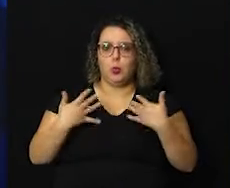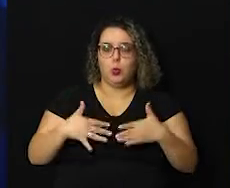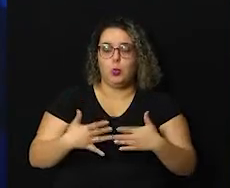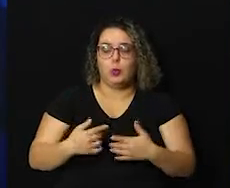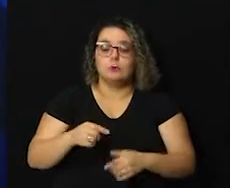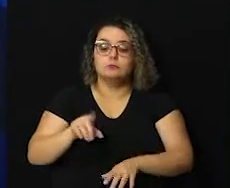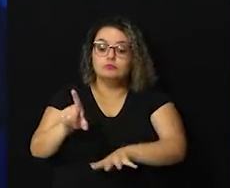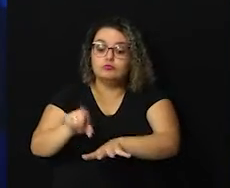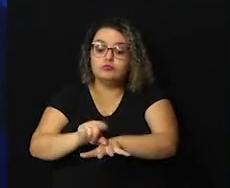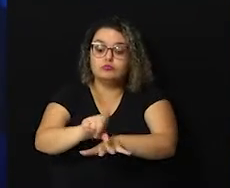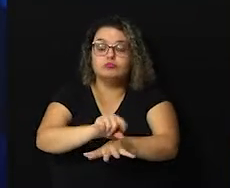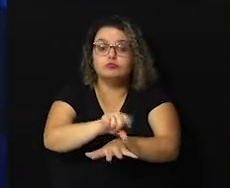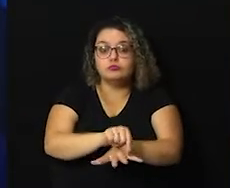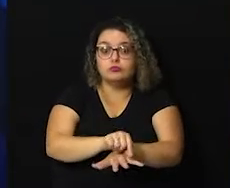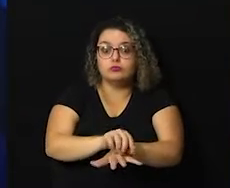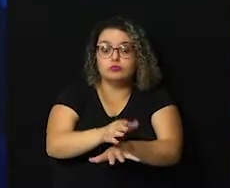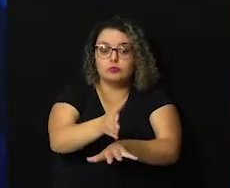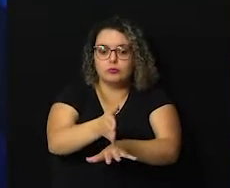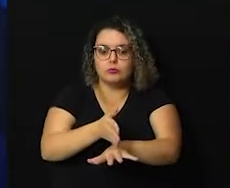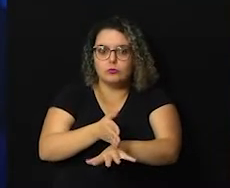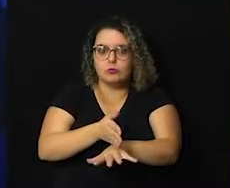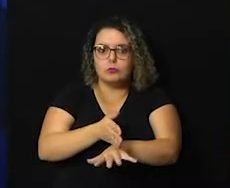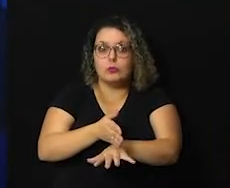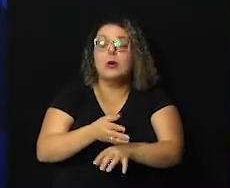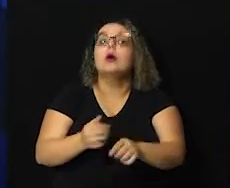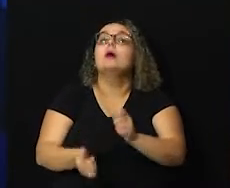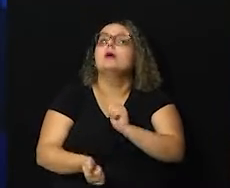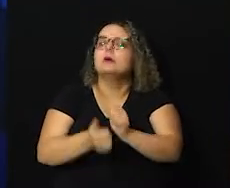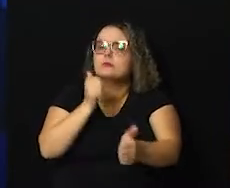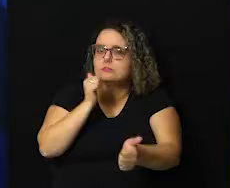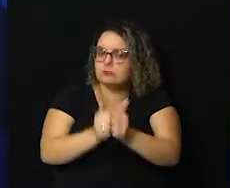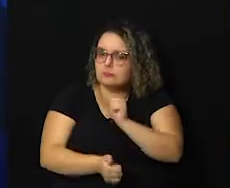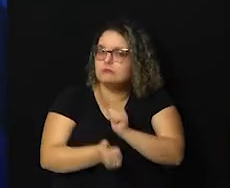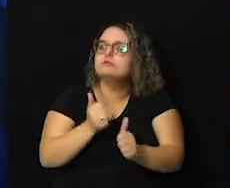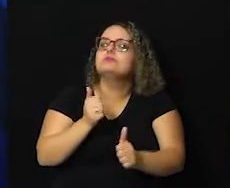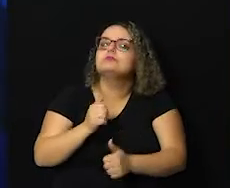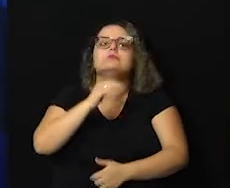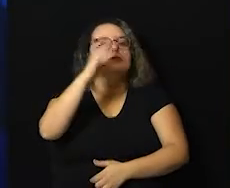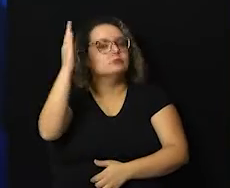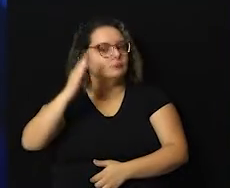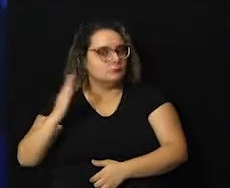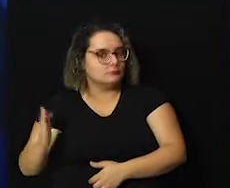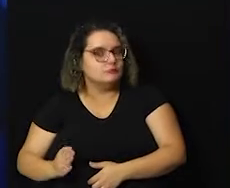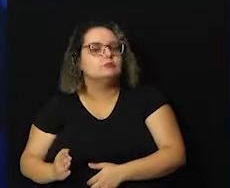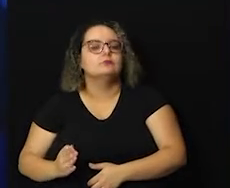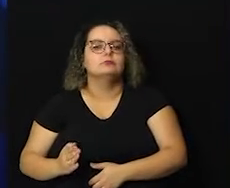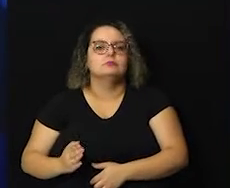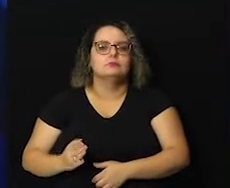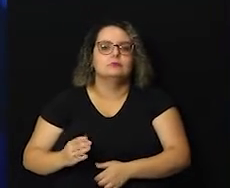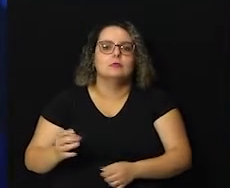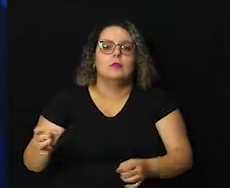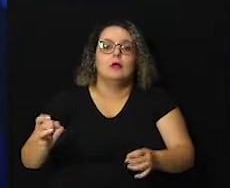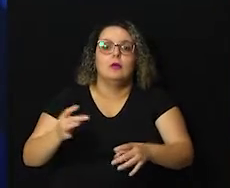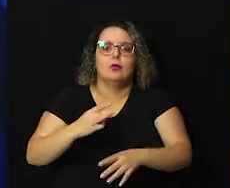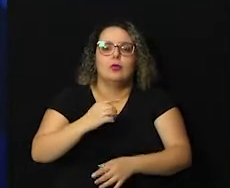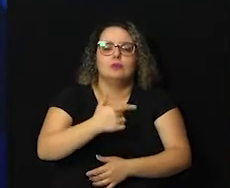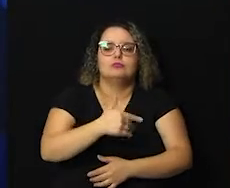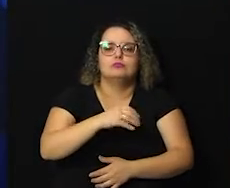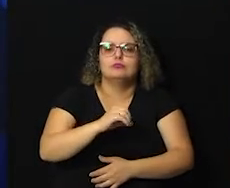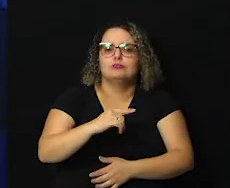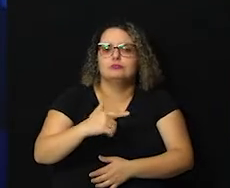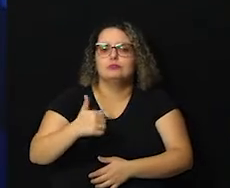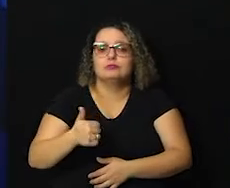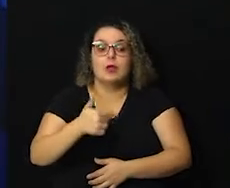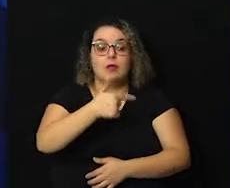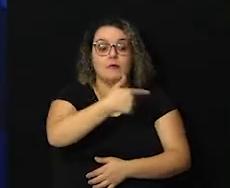segmentos que mais cresceu foi o esportes no Brasil a modalidade fechou 2021